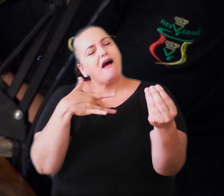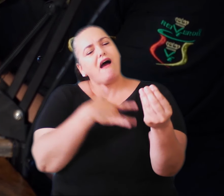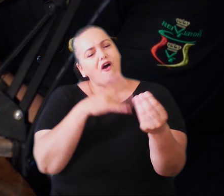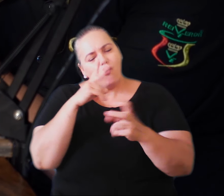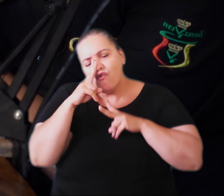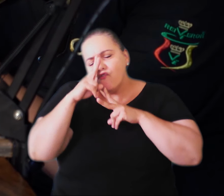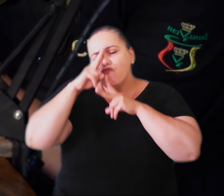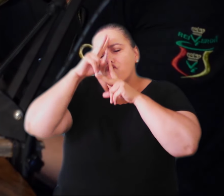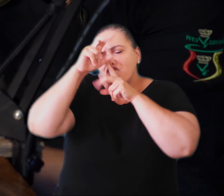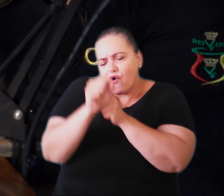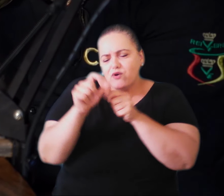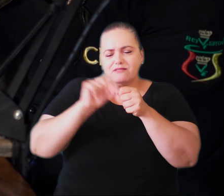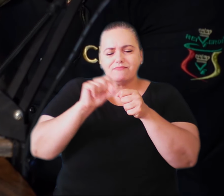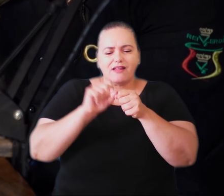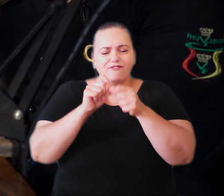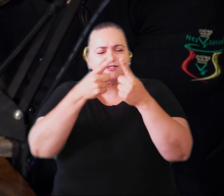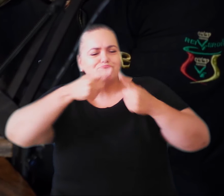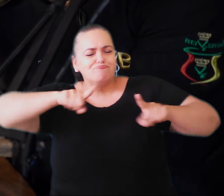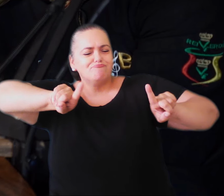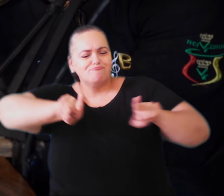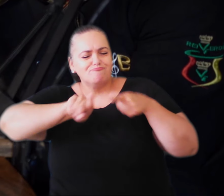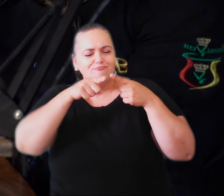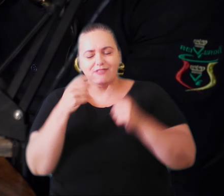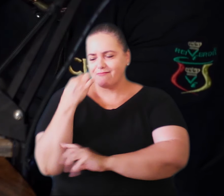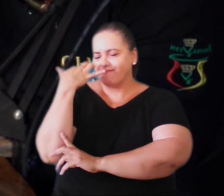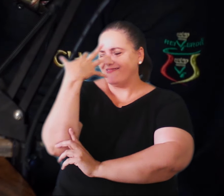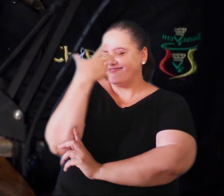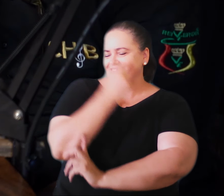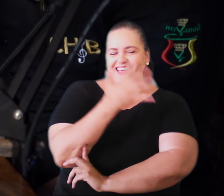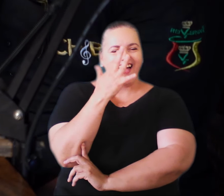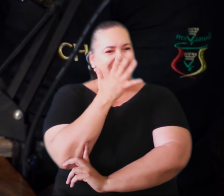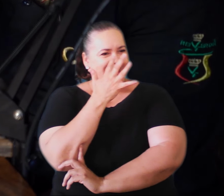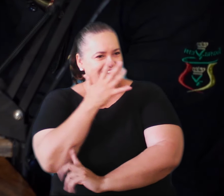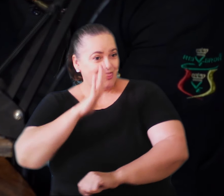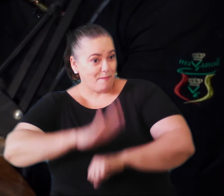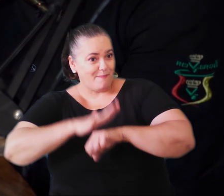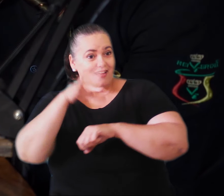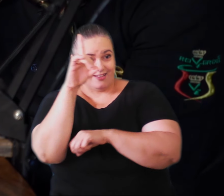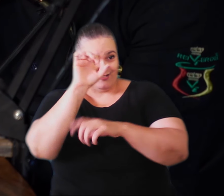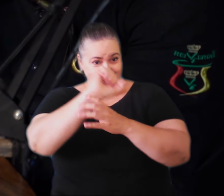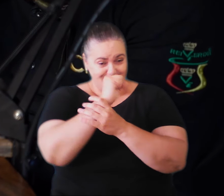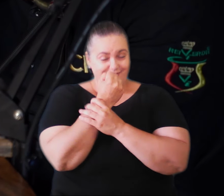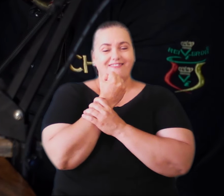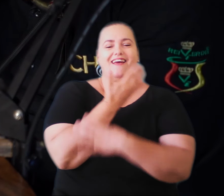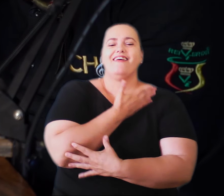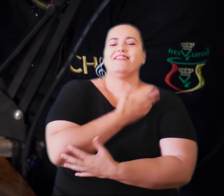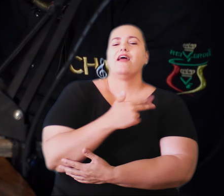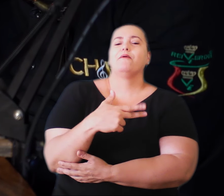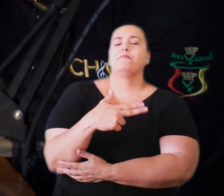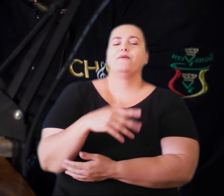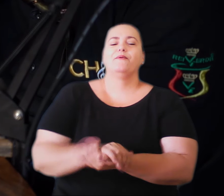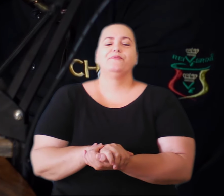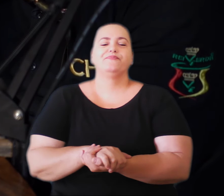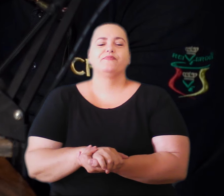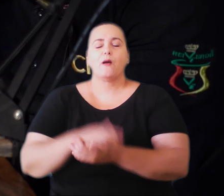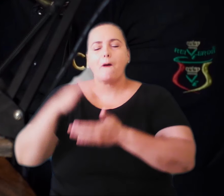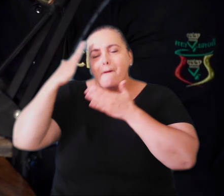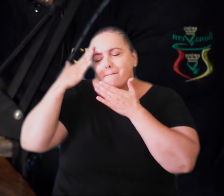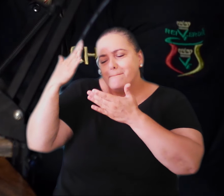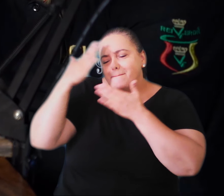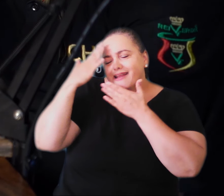de vontade para fazer as melodias bonitas, que nós possamos admirar sempre cada vez mais. Que Deus te proteja, irmão velho. Muito obrigado. Edson, o